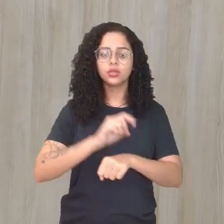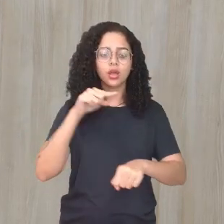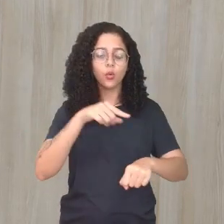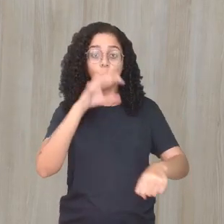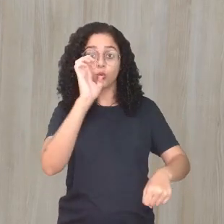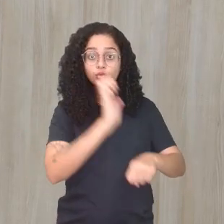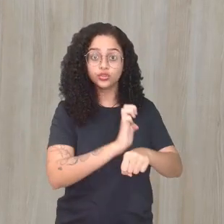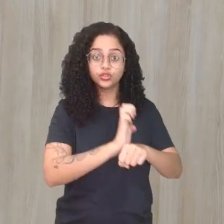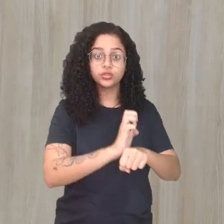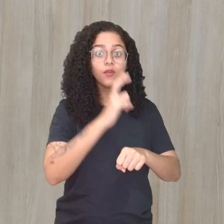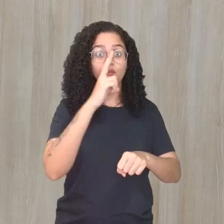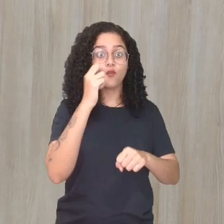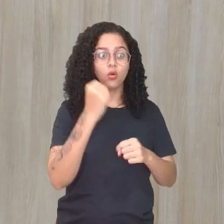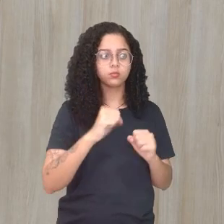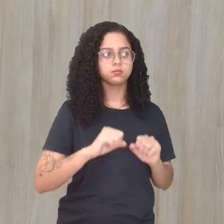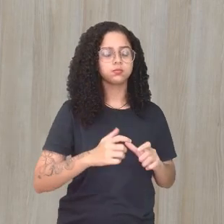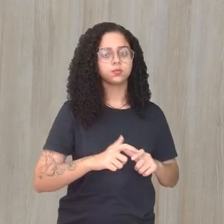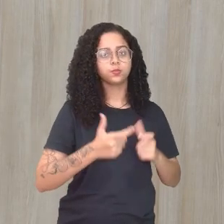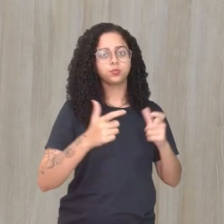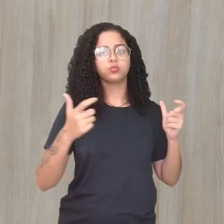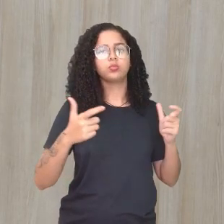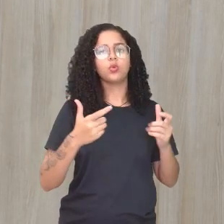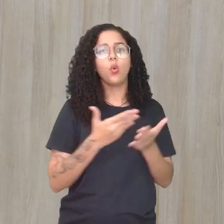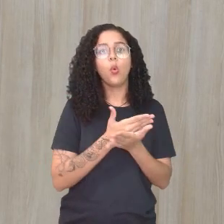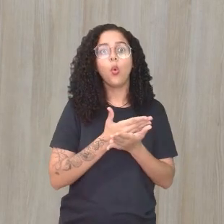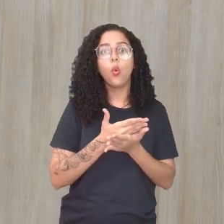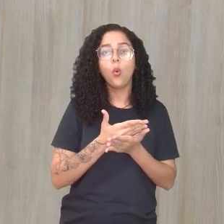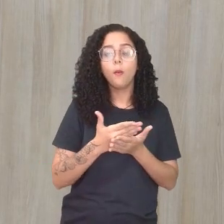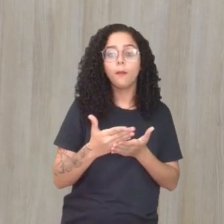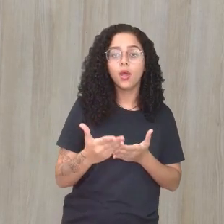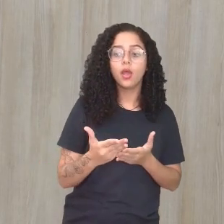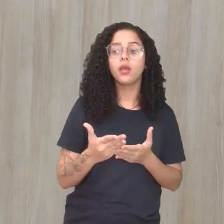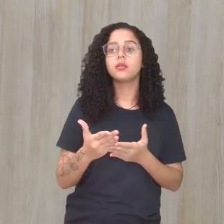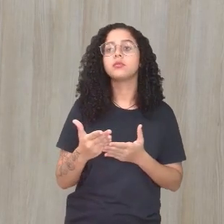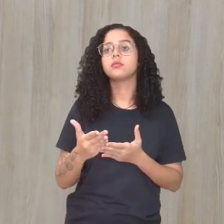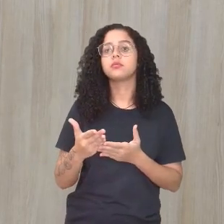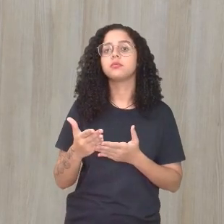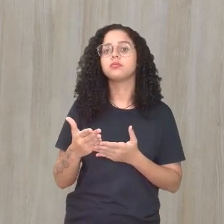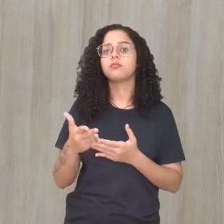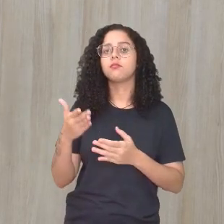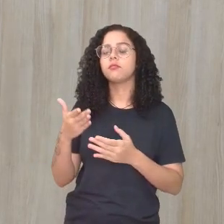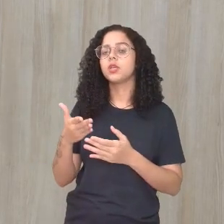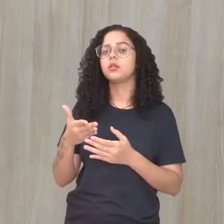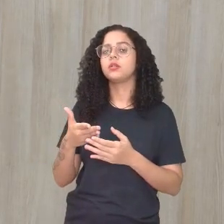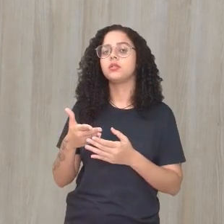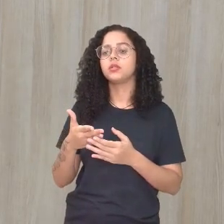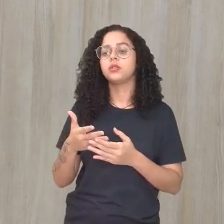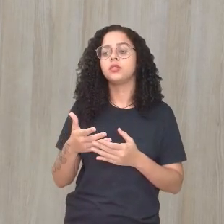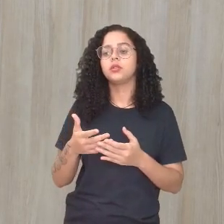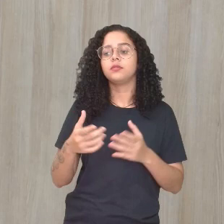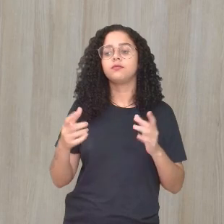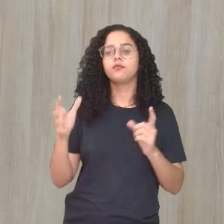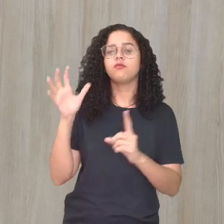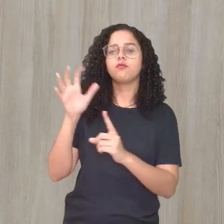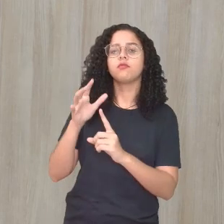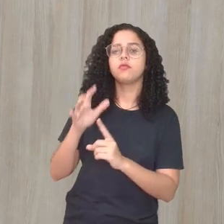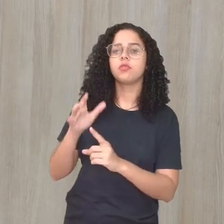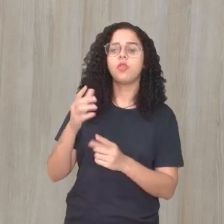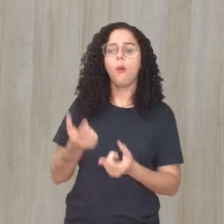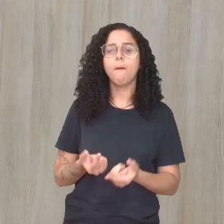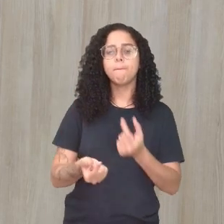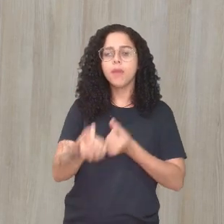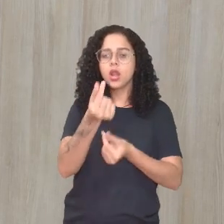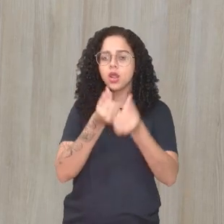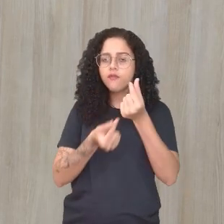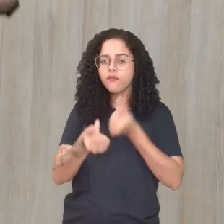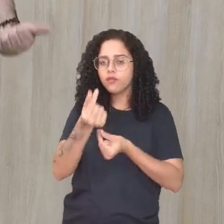se fortaleça ali e possa intervir em benefício, né, do território, em benefício da